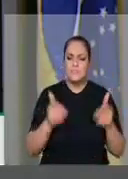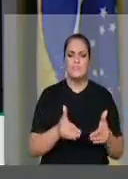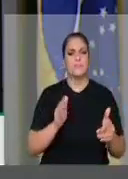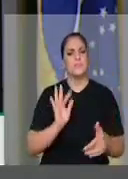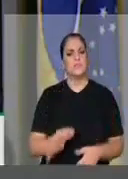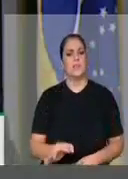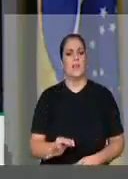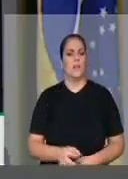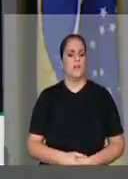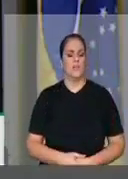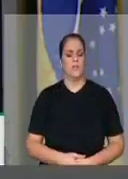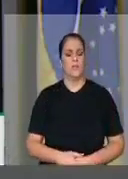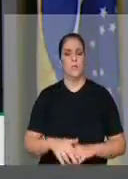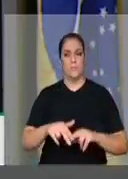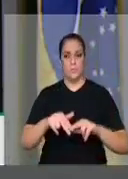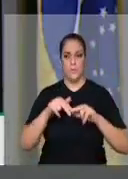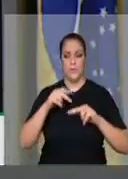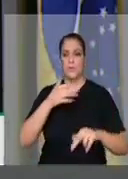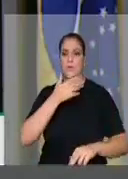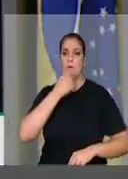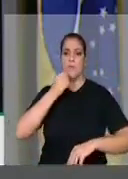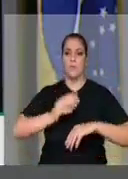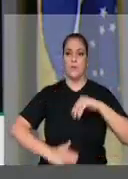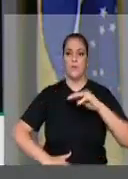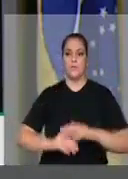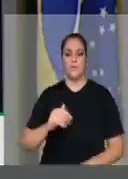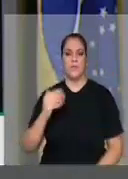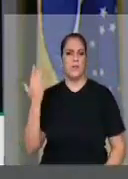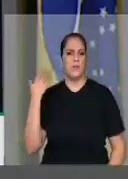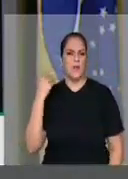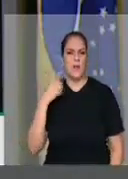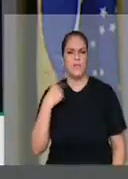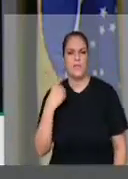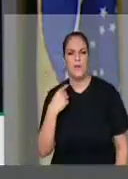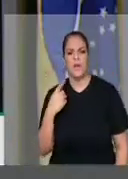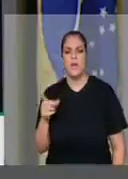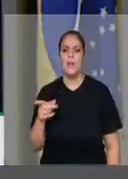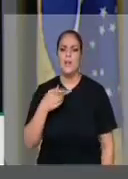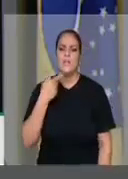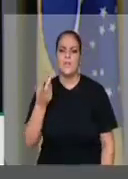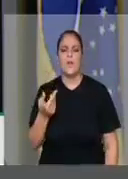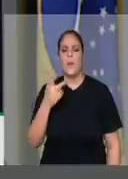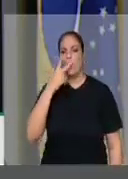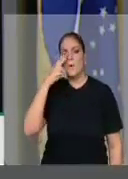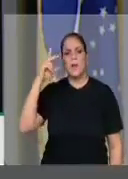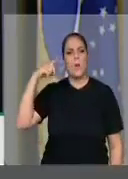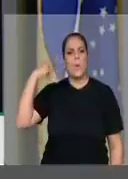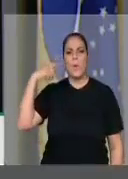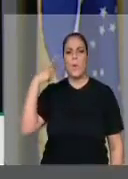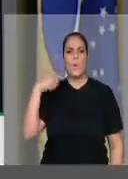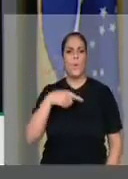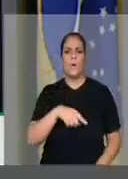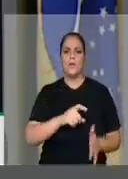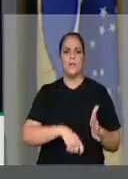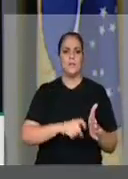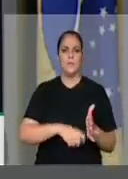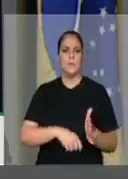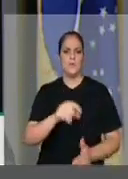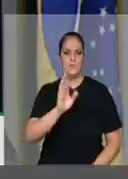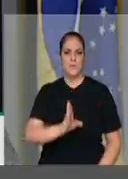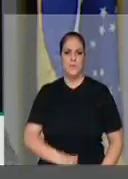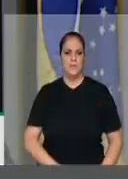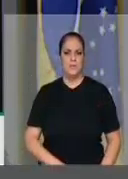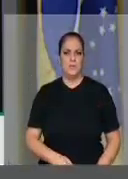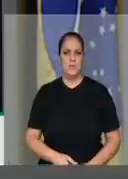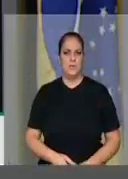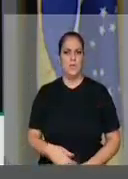que o eminente tributarista, que até deixou de advogar, chamou de manicômio tributário. E outros chamam